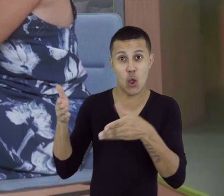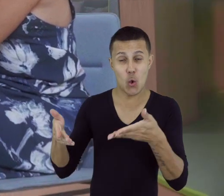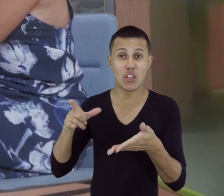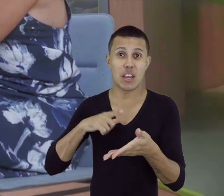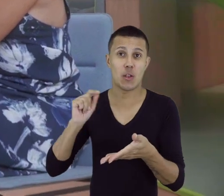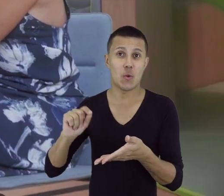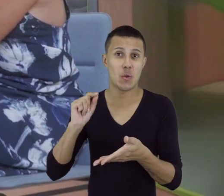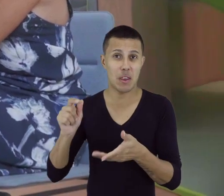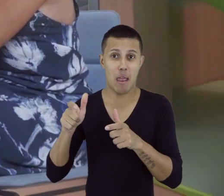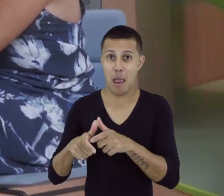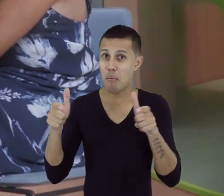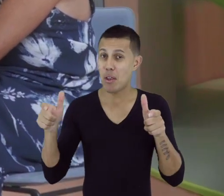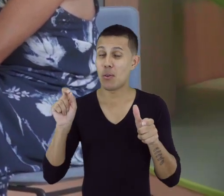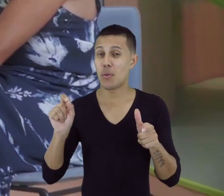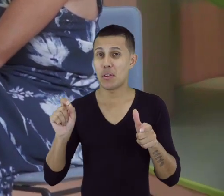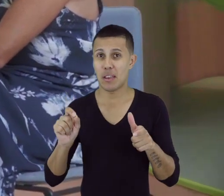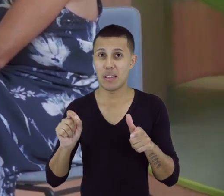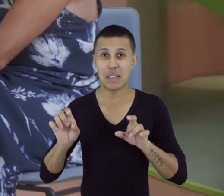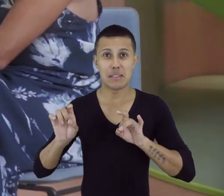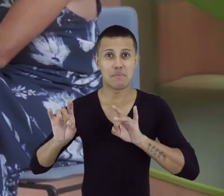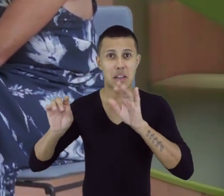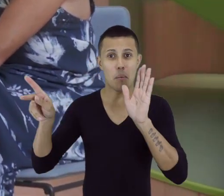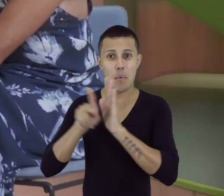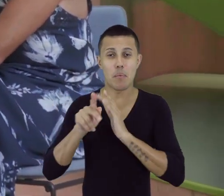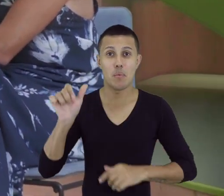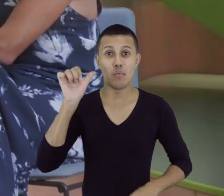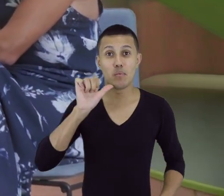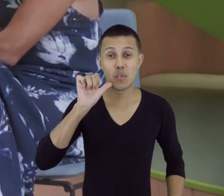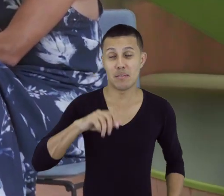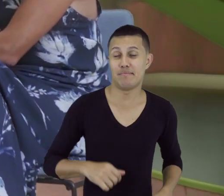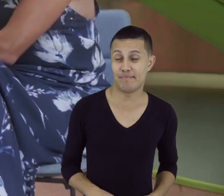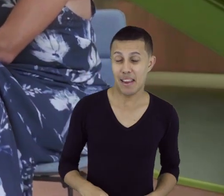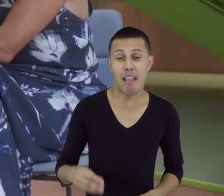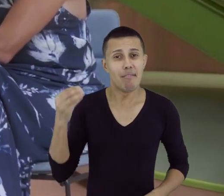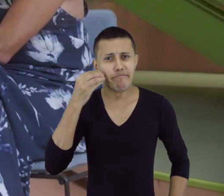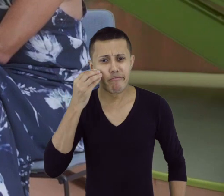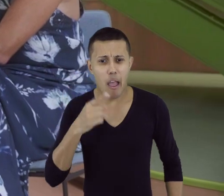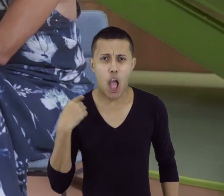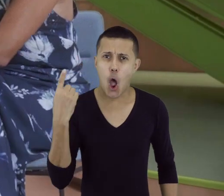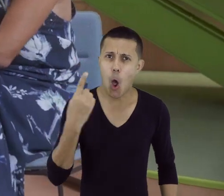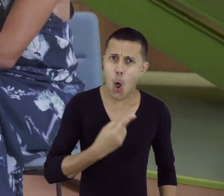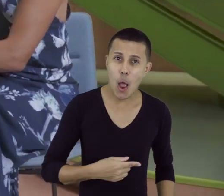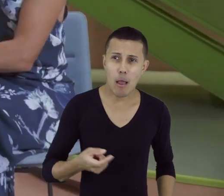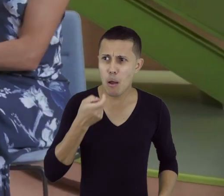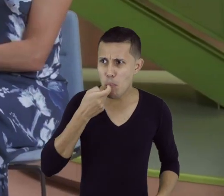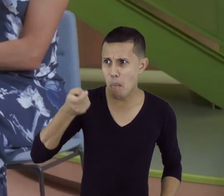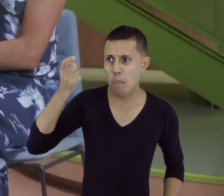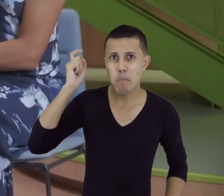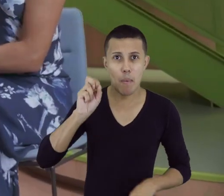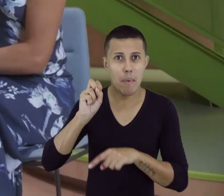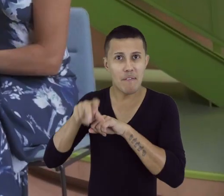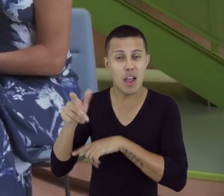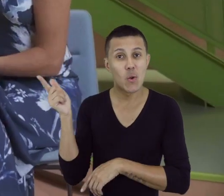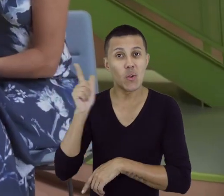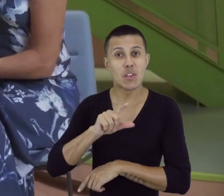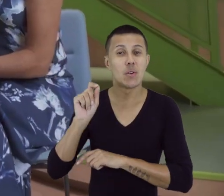gente abre hoje, a grande maioria delas exclusiva de mulheres. A gente fechou recentemente uma